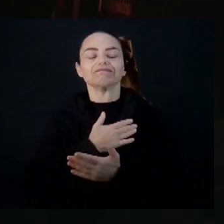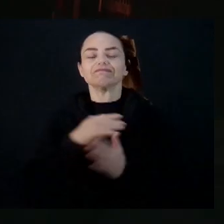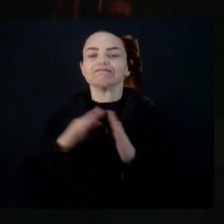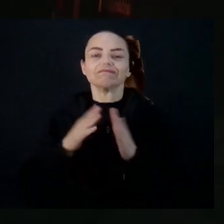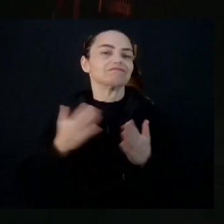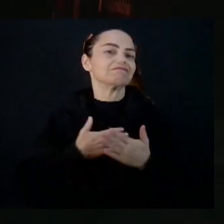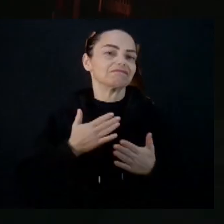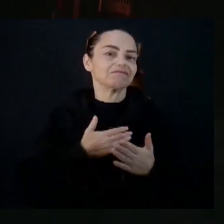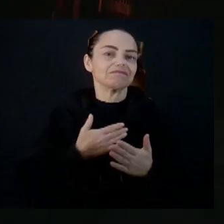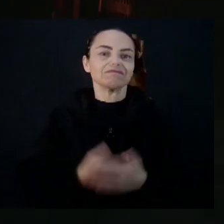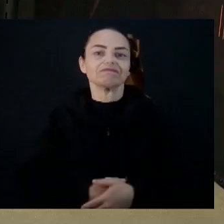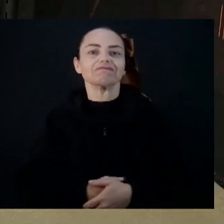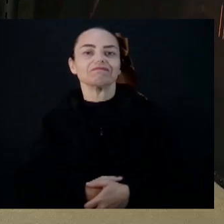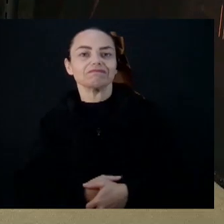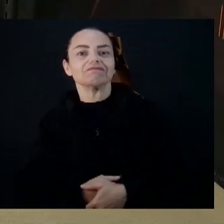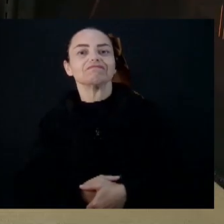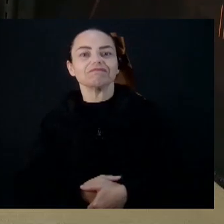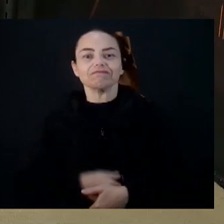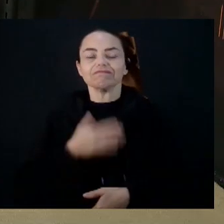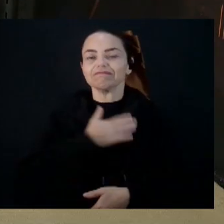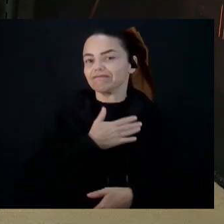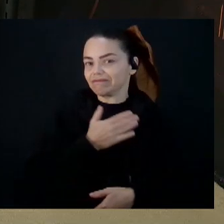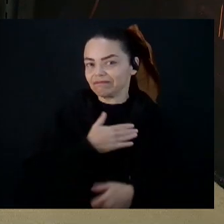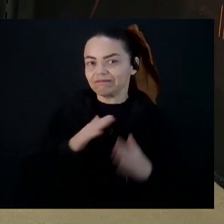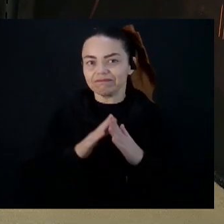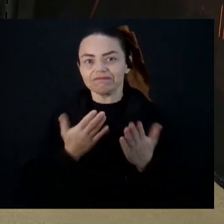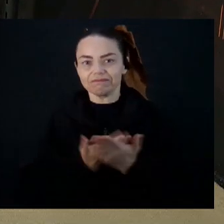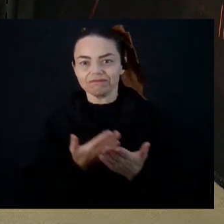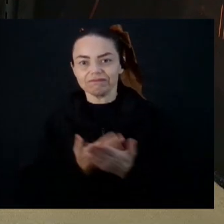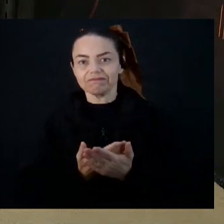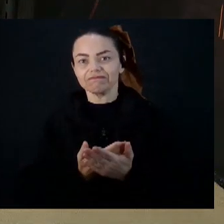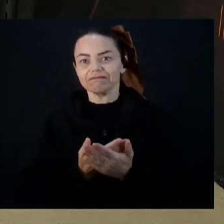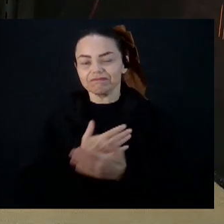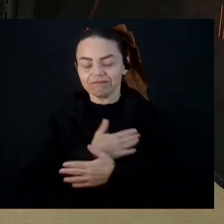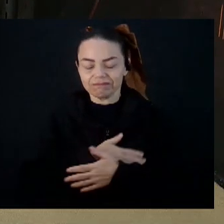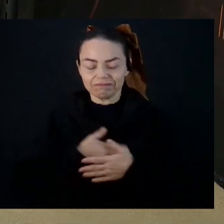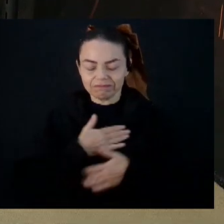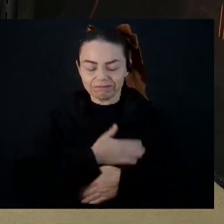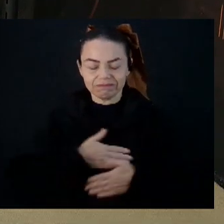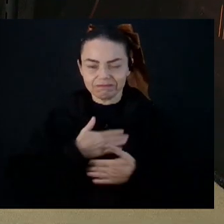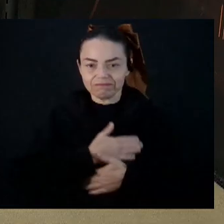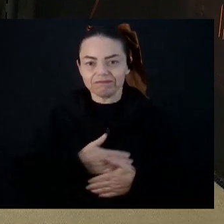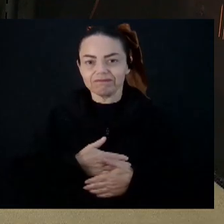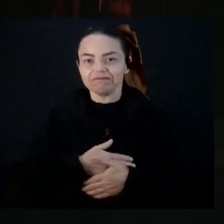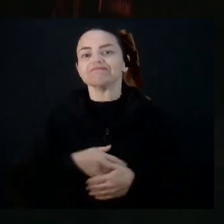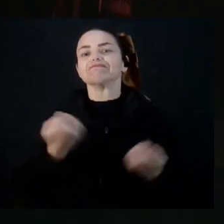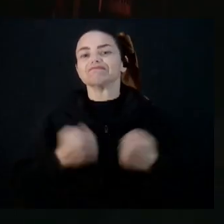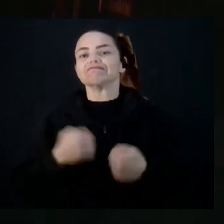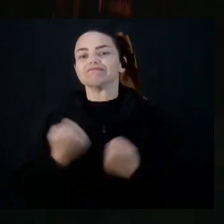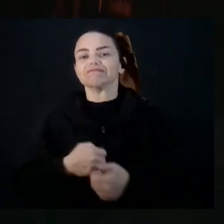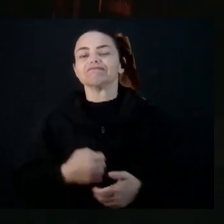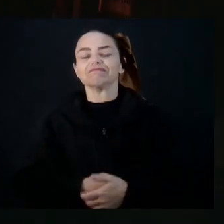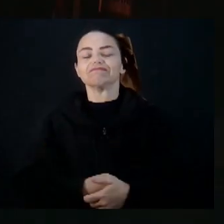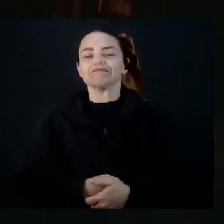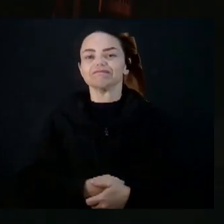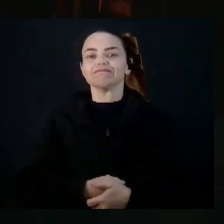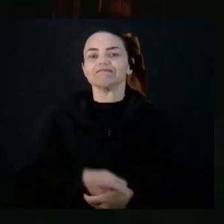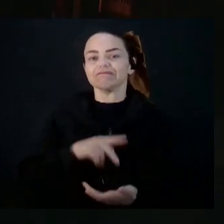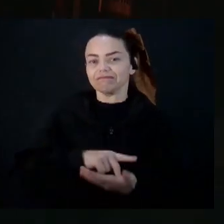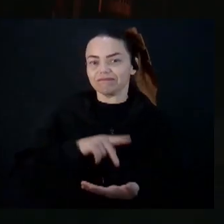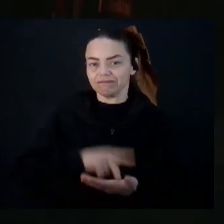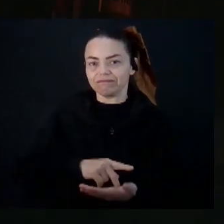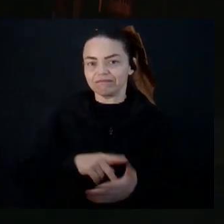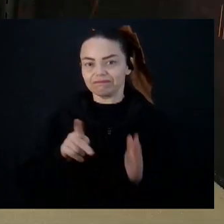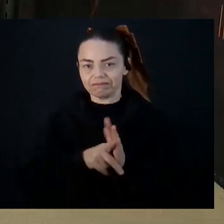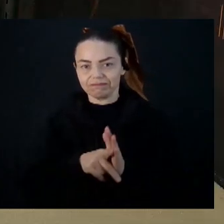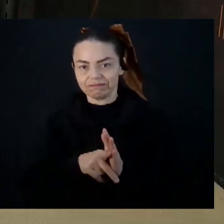escola, esse minha escola é algo muito gostoso de se ouvir, mas você precisa ter a sensação de que realmente você pertence àquele